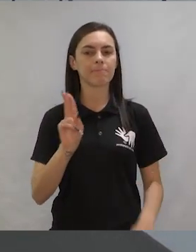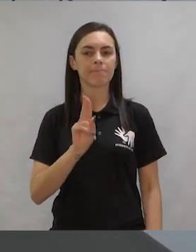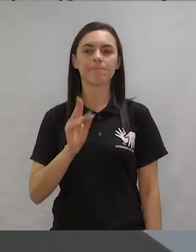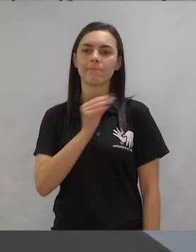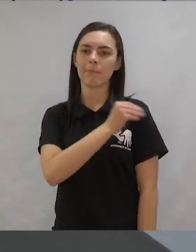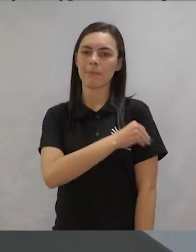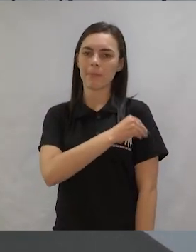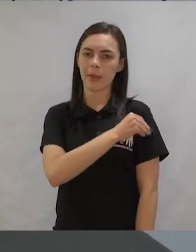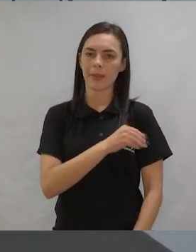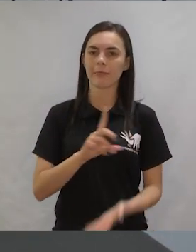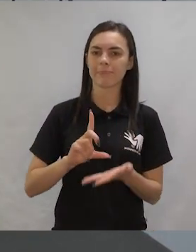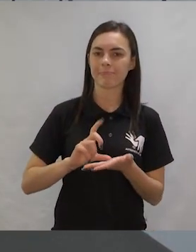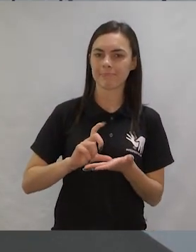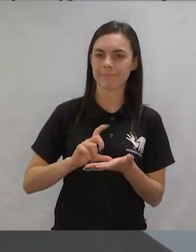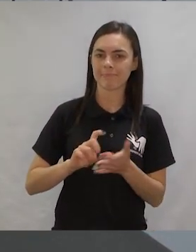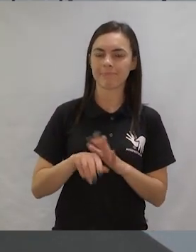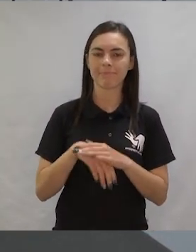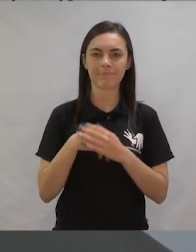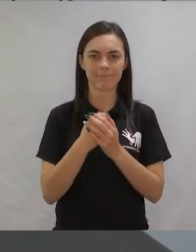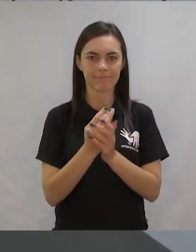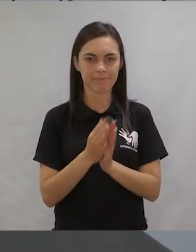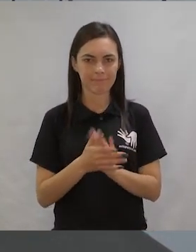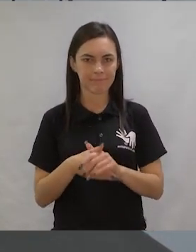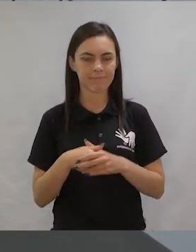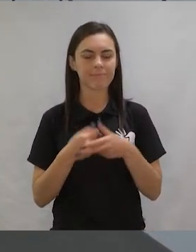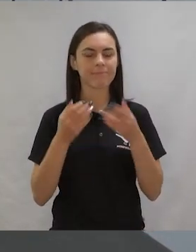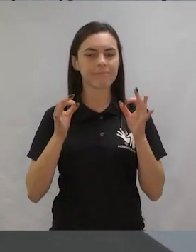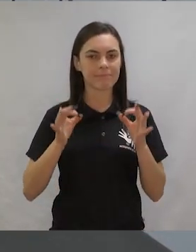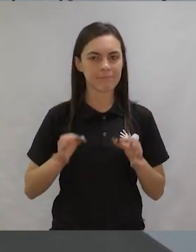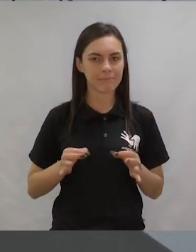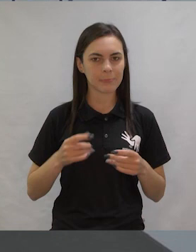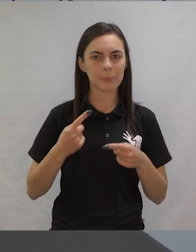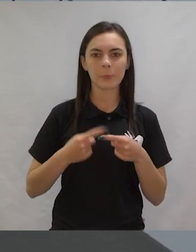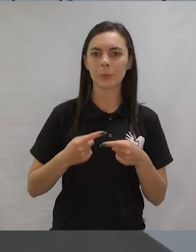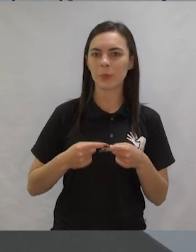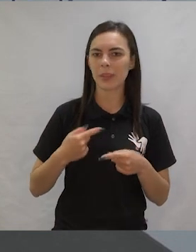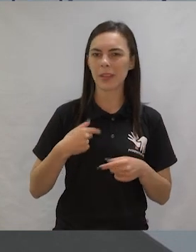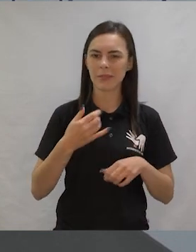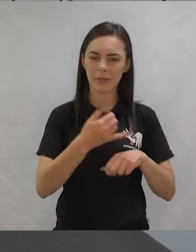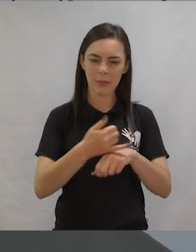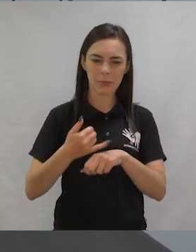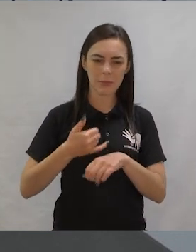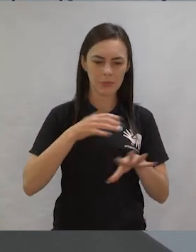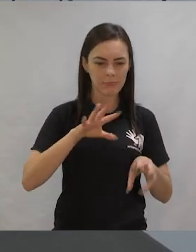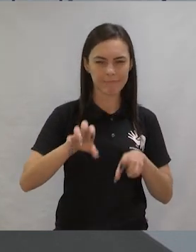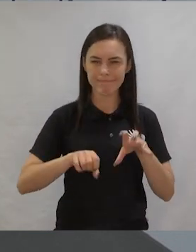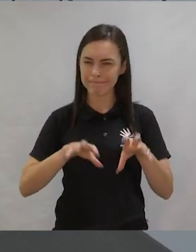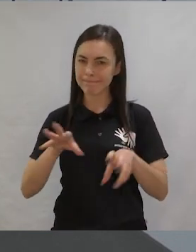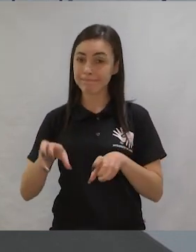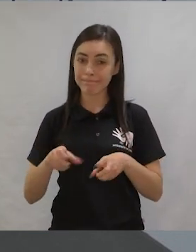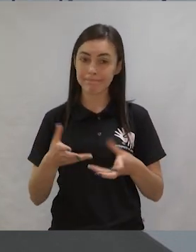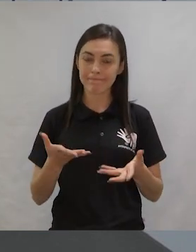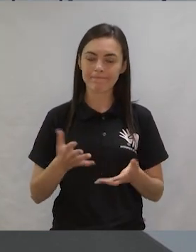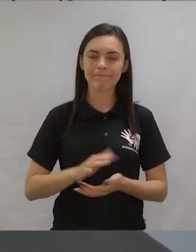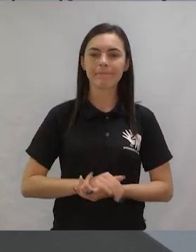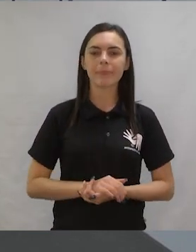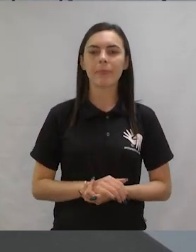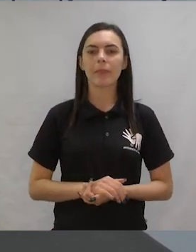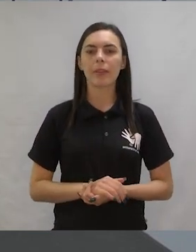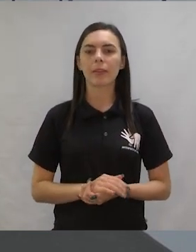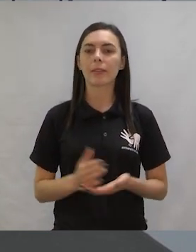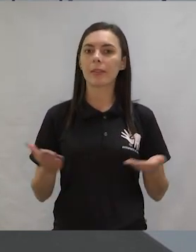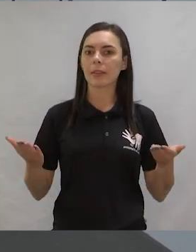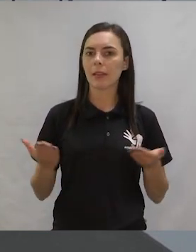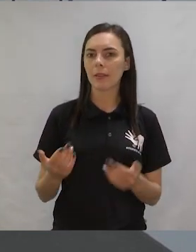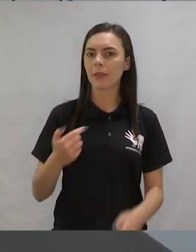o álcool na mão aqui, álcool em gel, bem passado, porque eu manipulei alguns objetos aqui, né? E eu